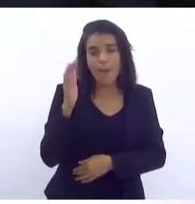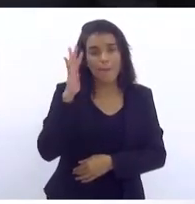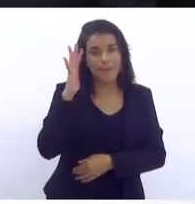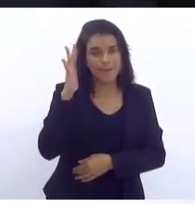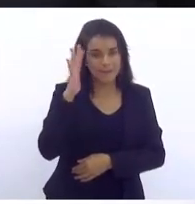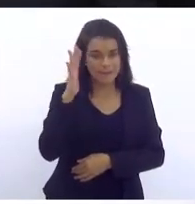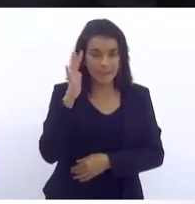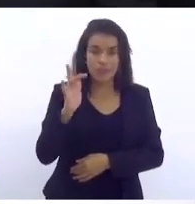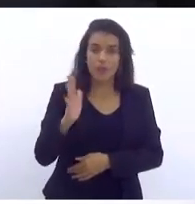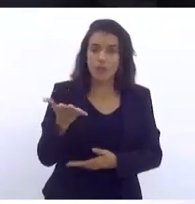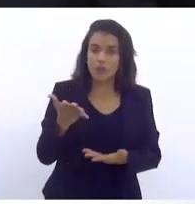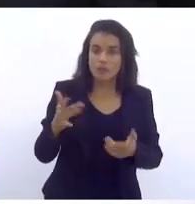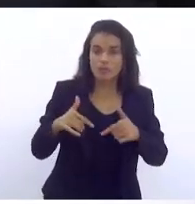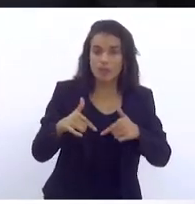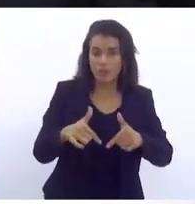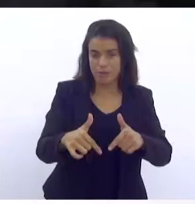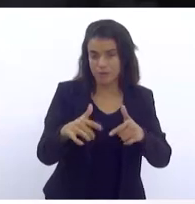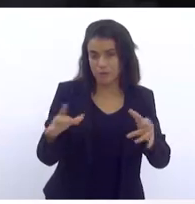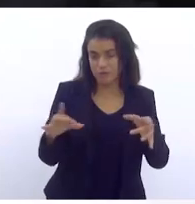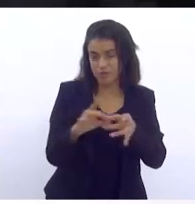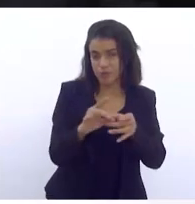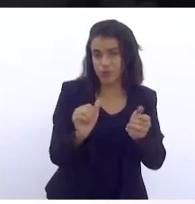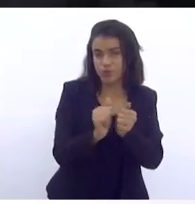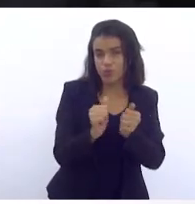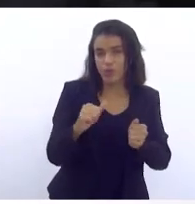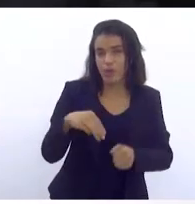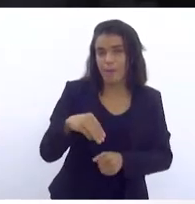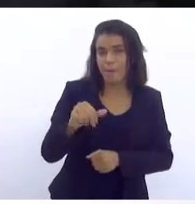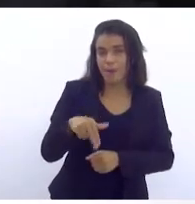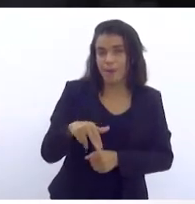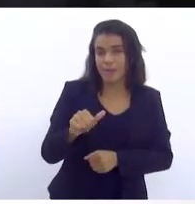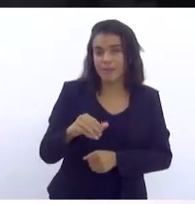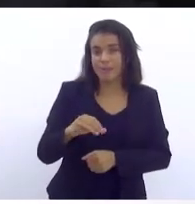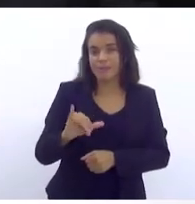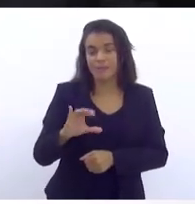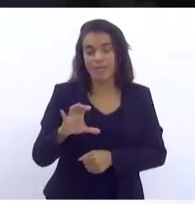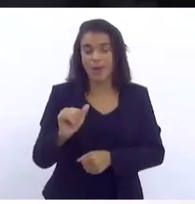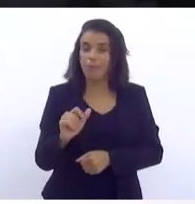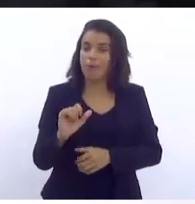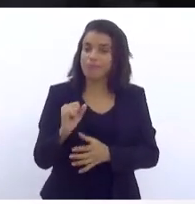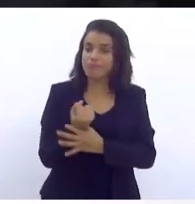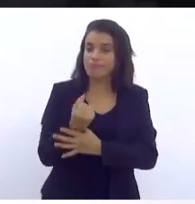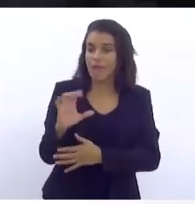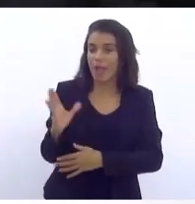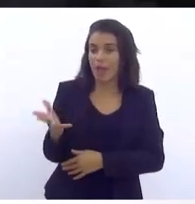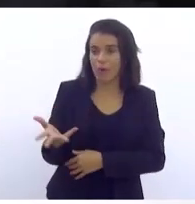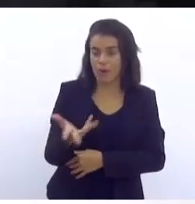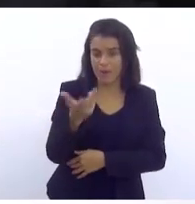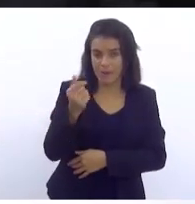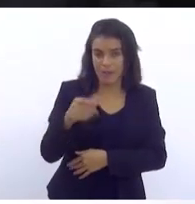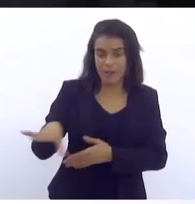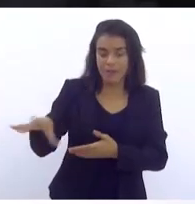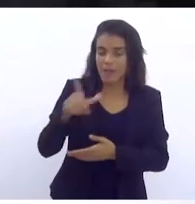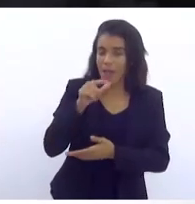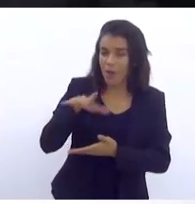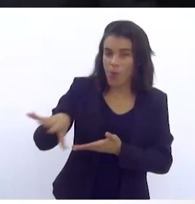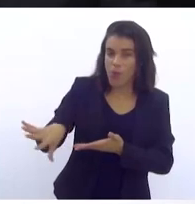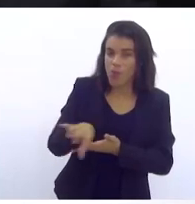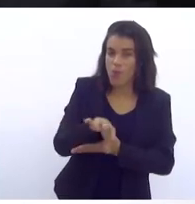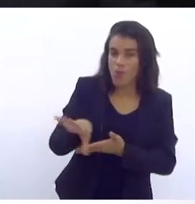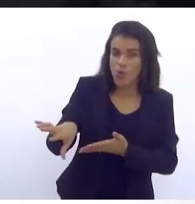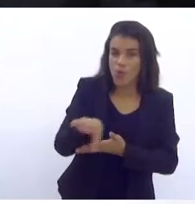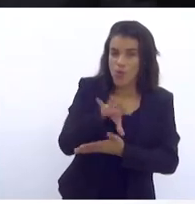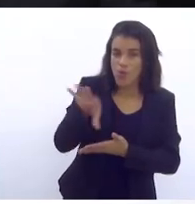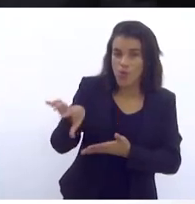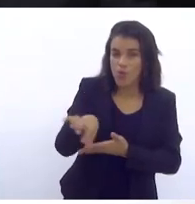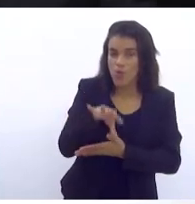nós estamos com ações proativas junto ao Manancial para garantir a qualidade dessa água que a gente vem a captar e de acordo com